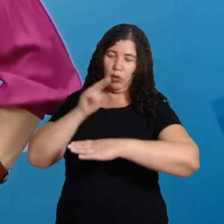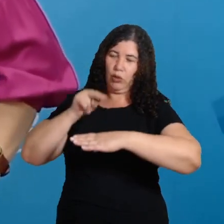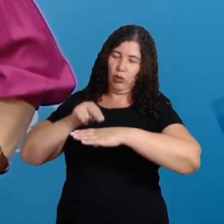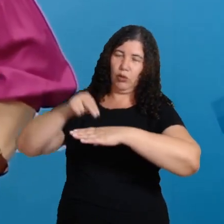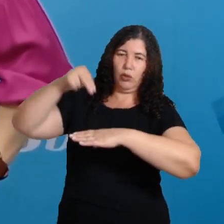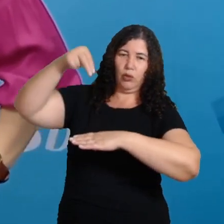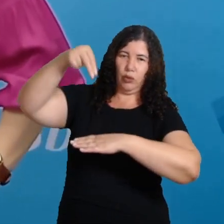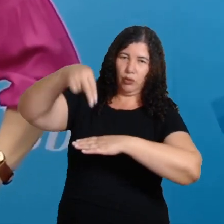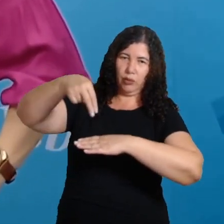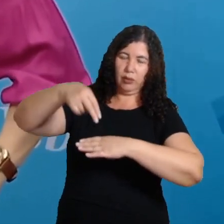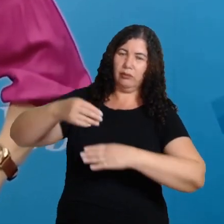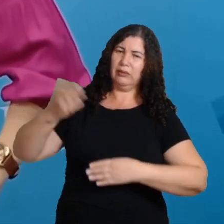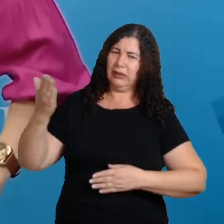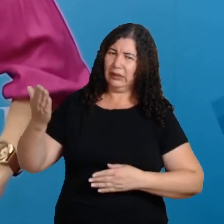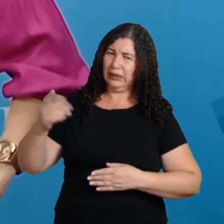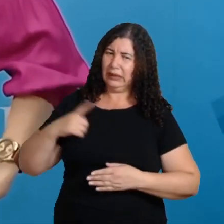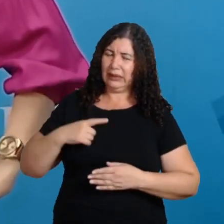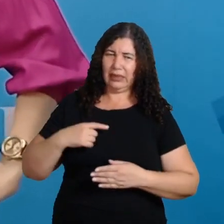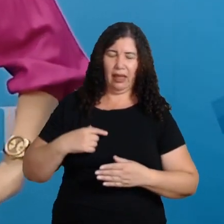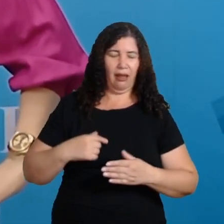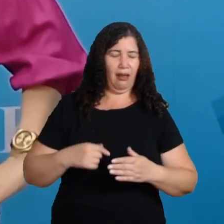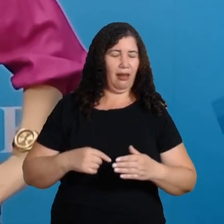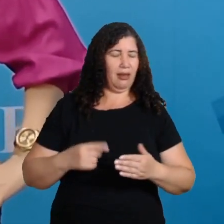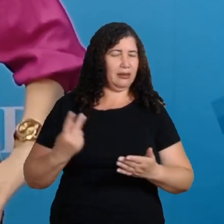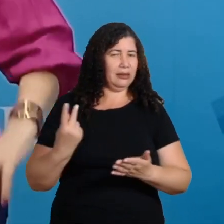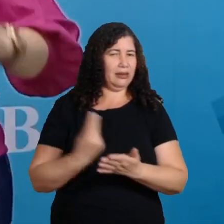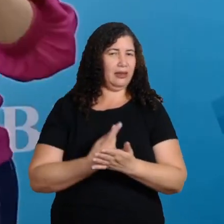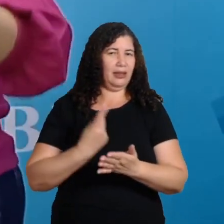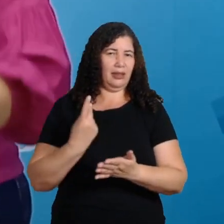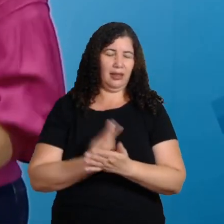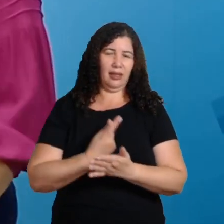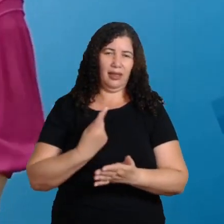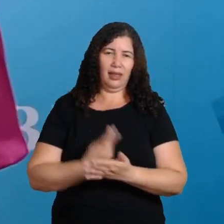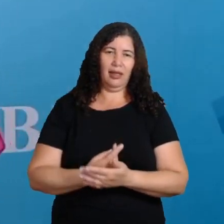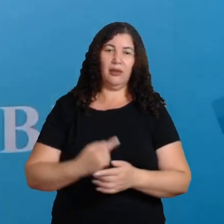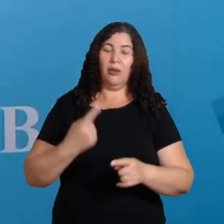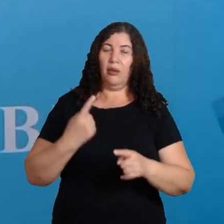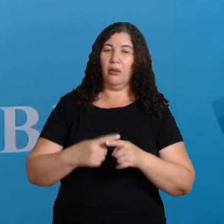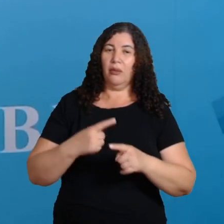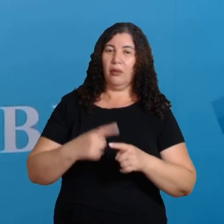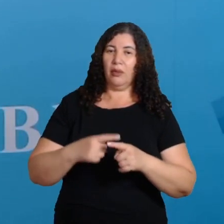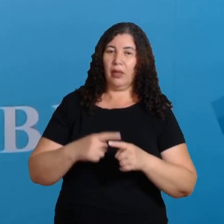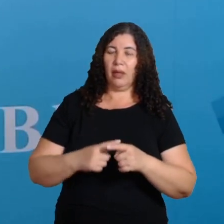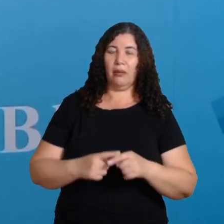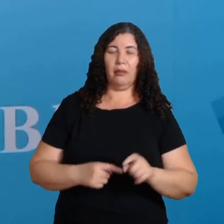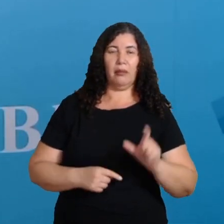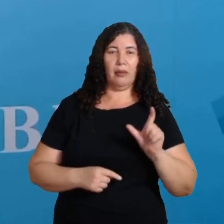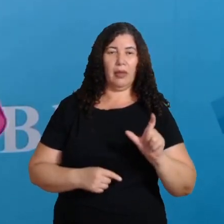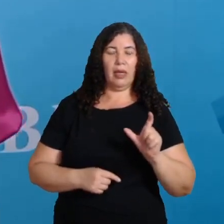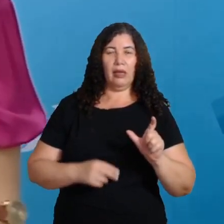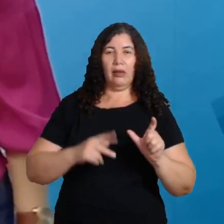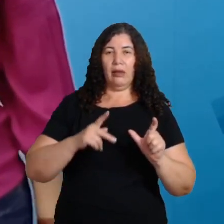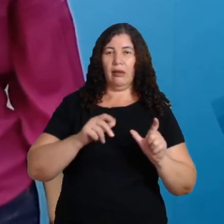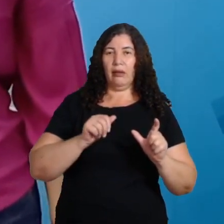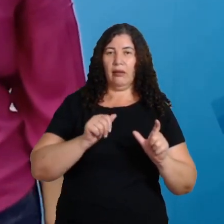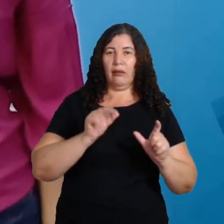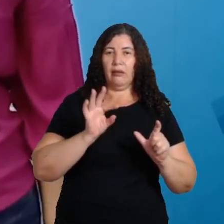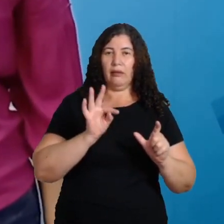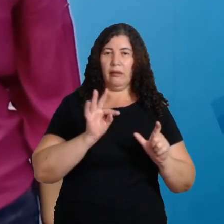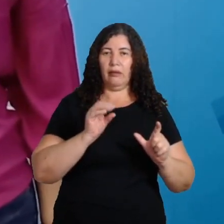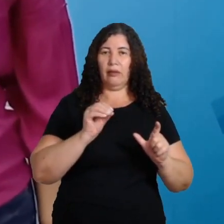Essa construção aqui está inadequada. Por quê? Porque a palavra patos é